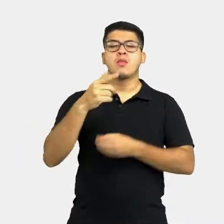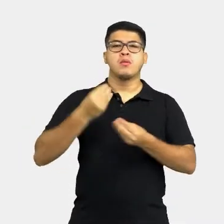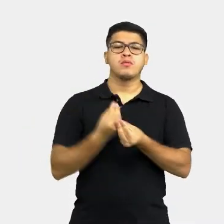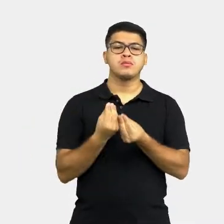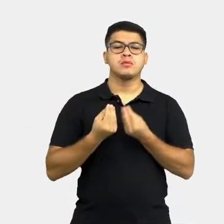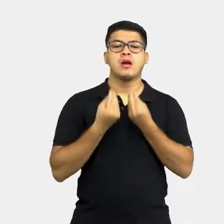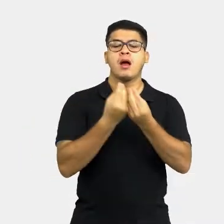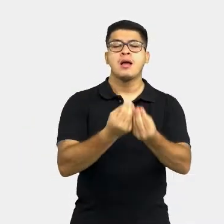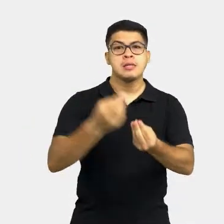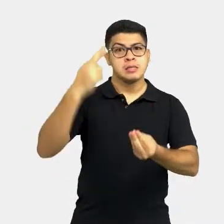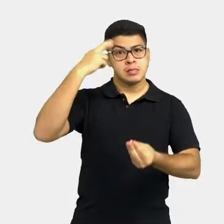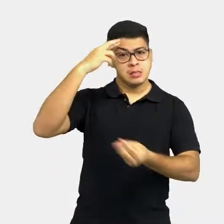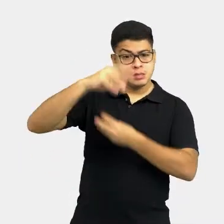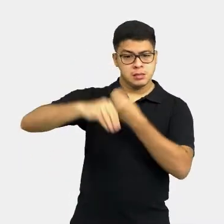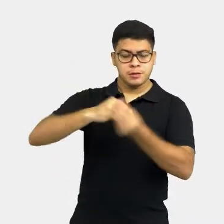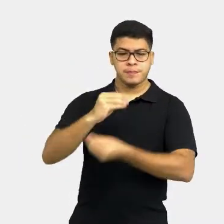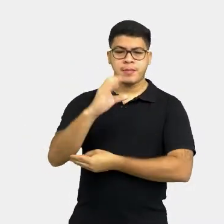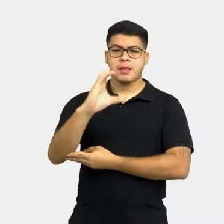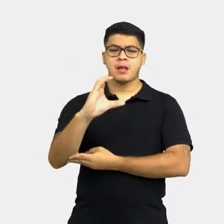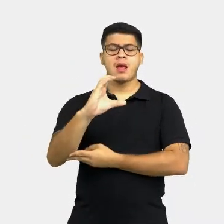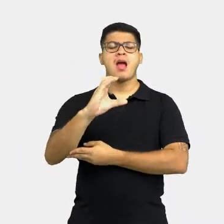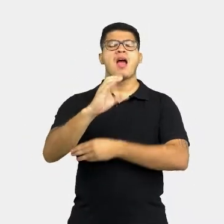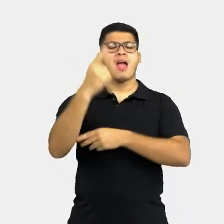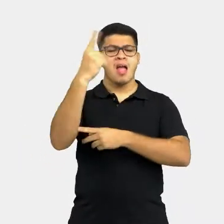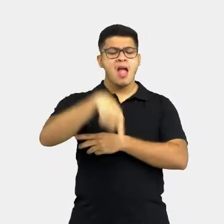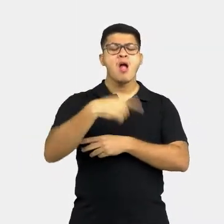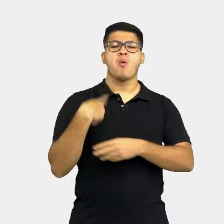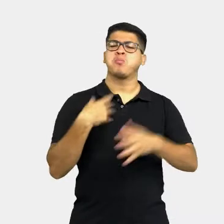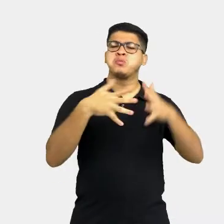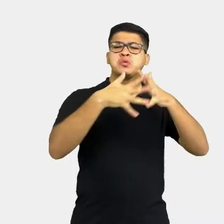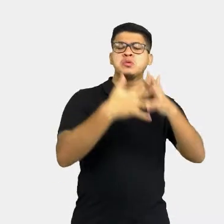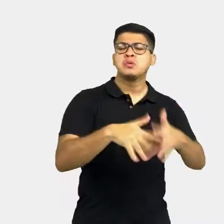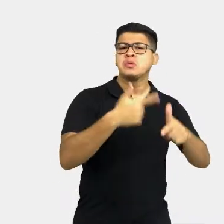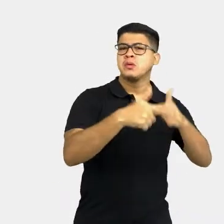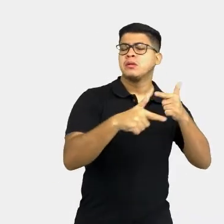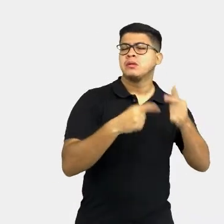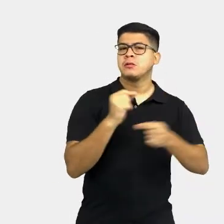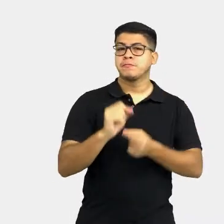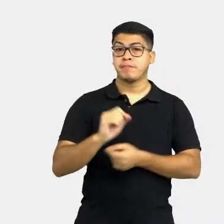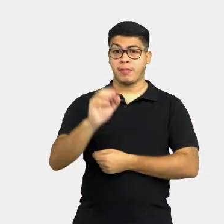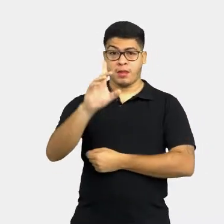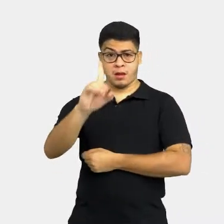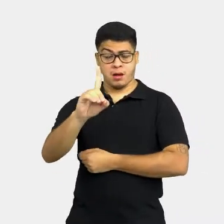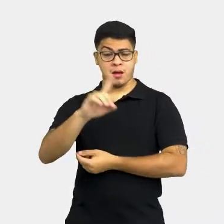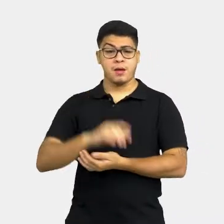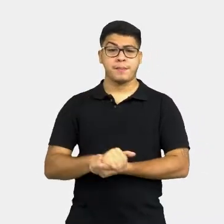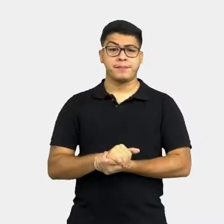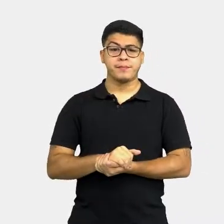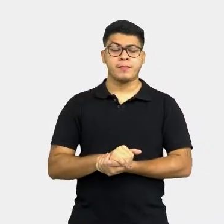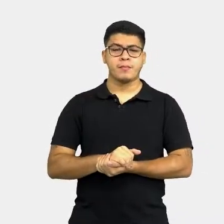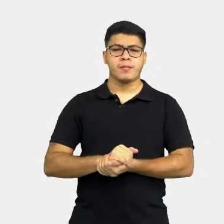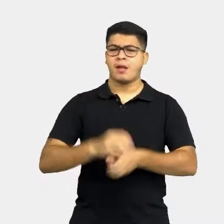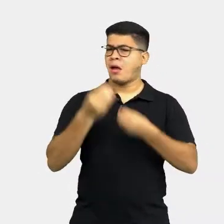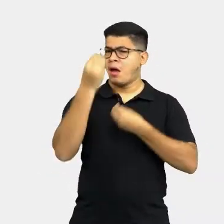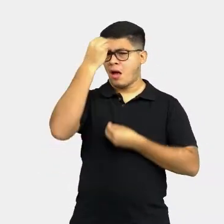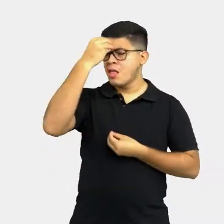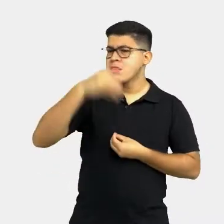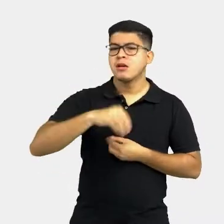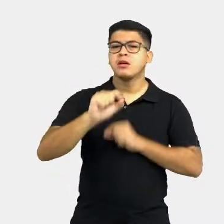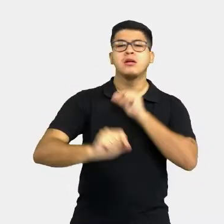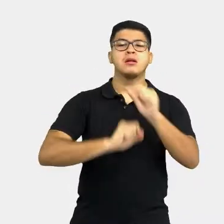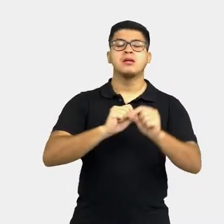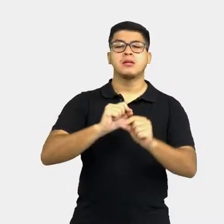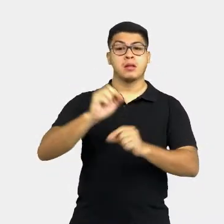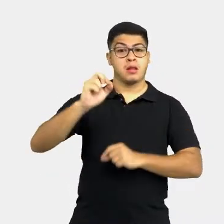também uma crise do pensamento ocidental. Letra D, a descrença na razão